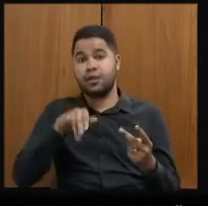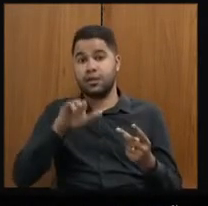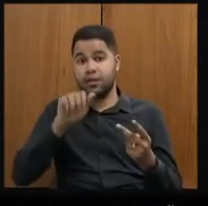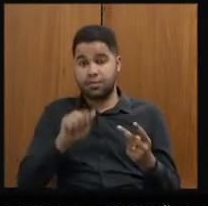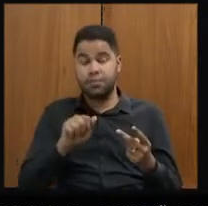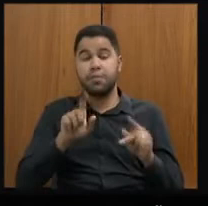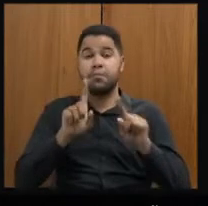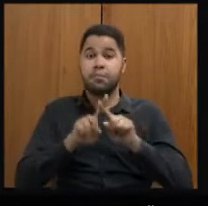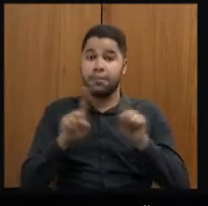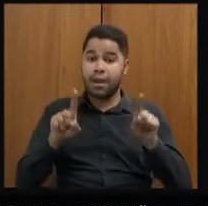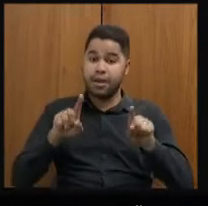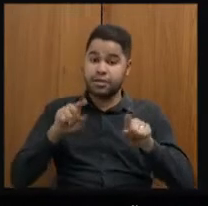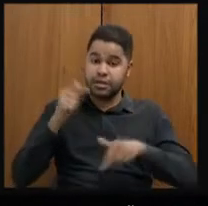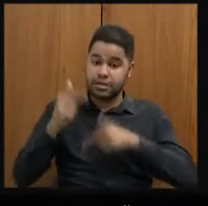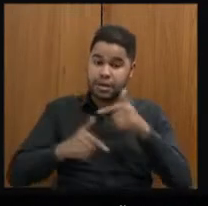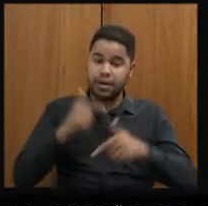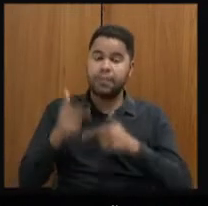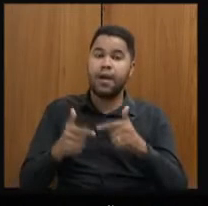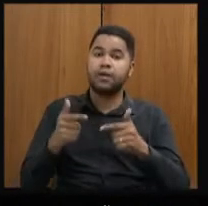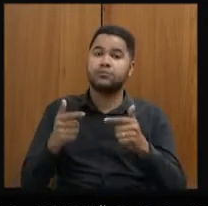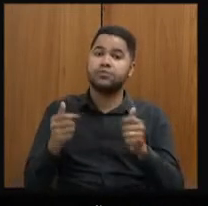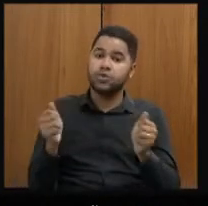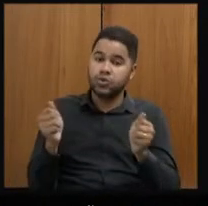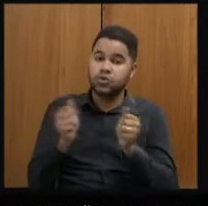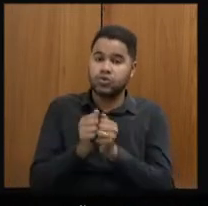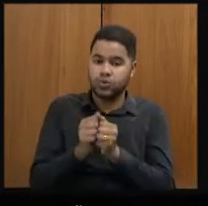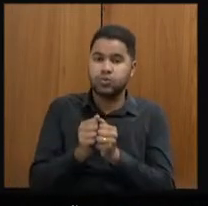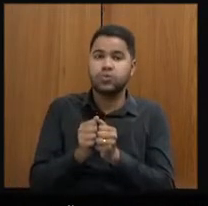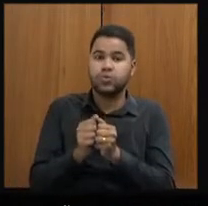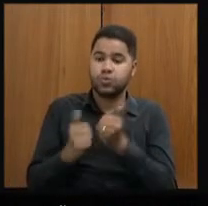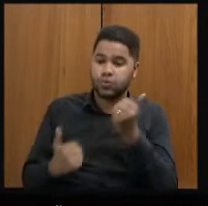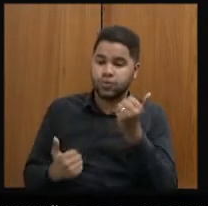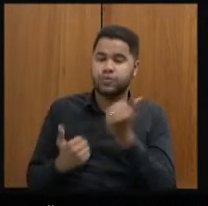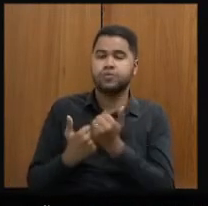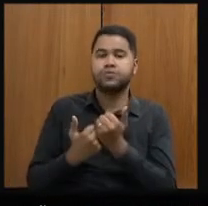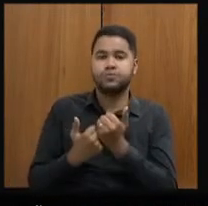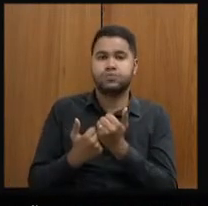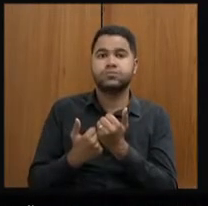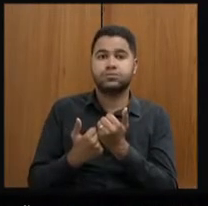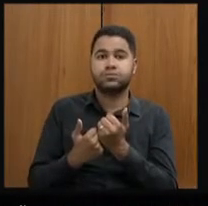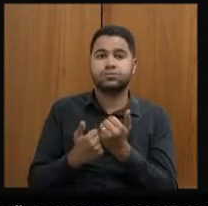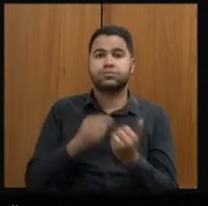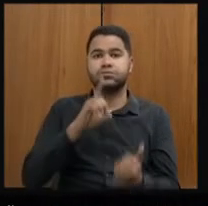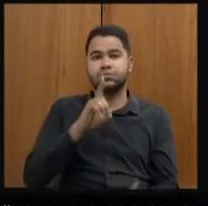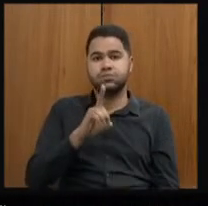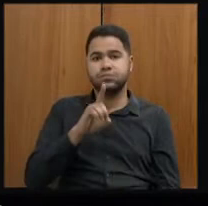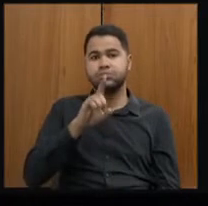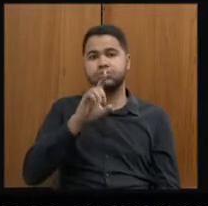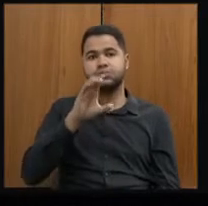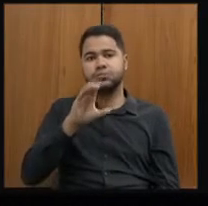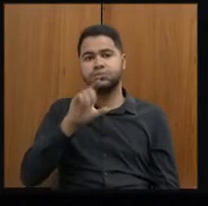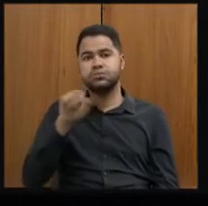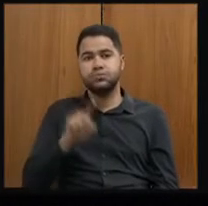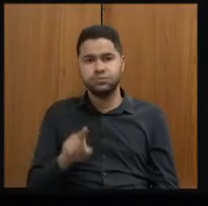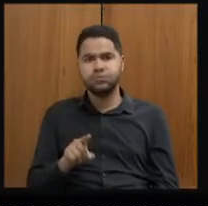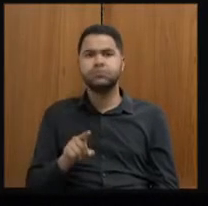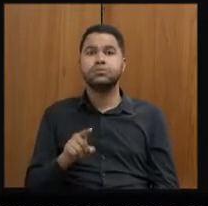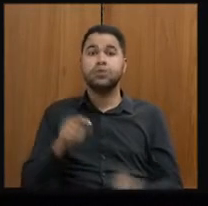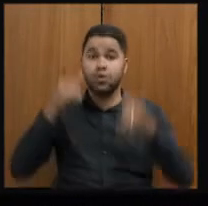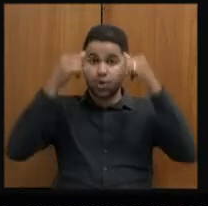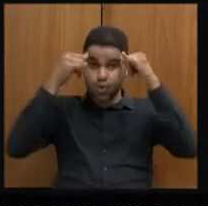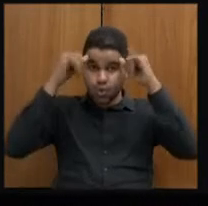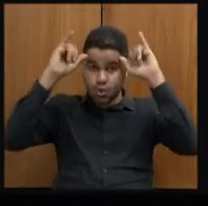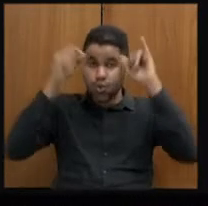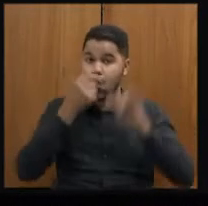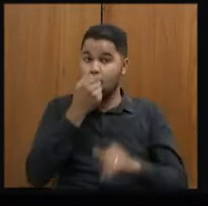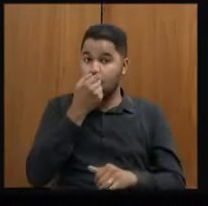esse trabalho em parceria que a seapa coordena inclusive com apoio da abcz onde a gente oferta touros e qualidades